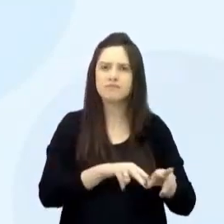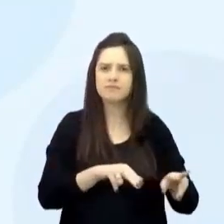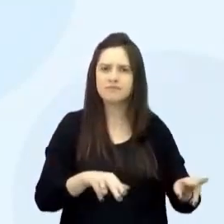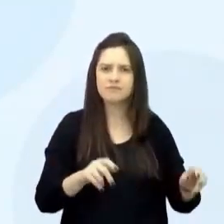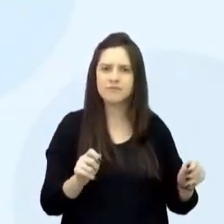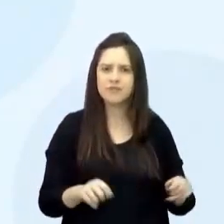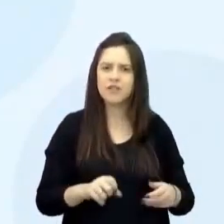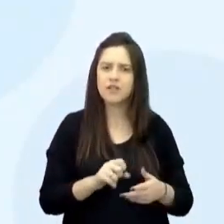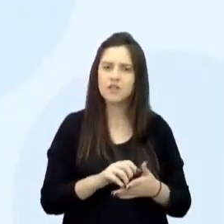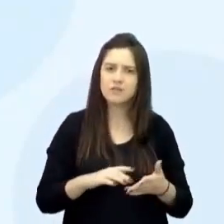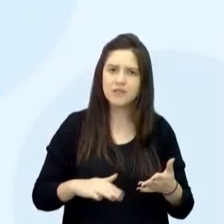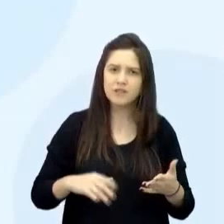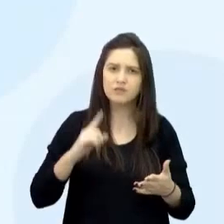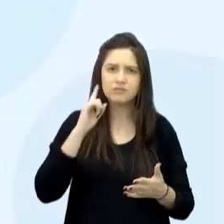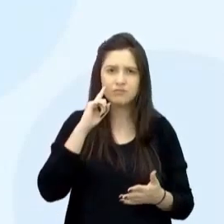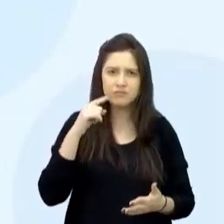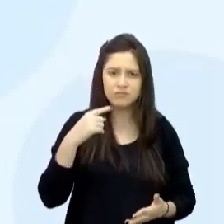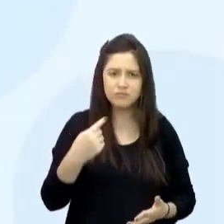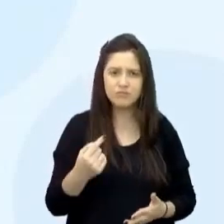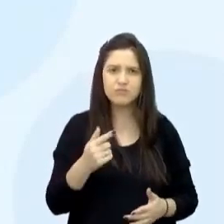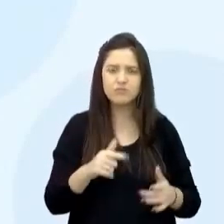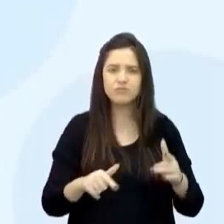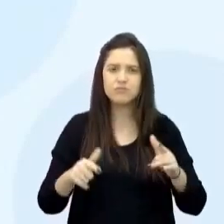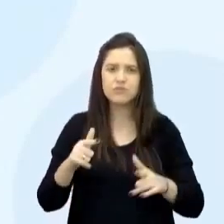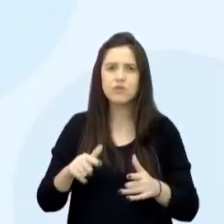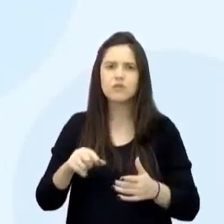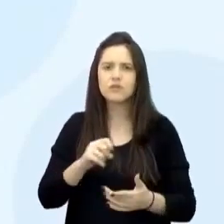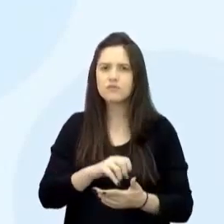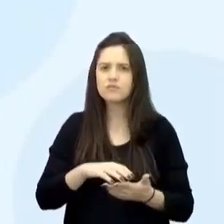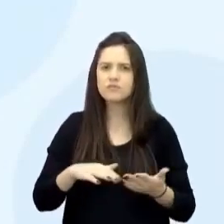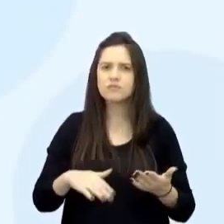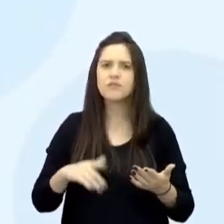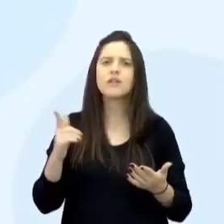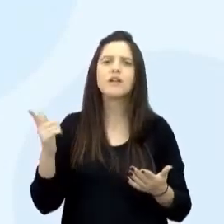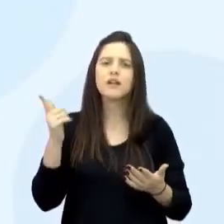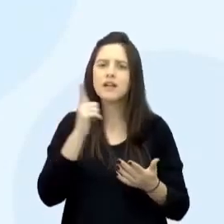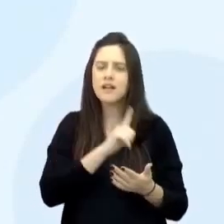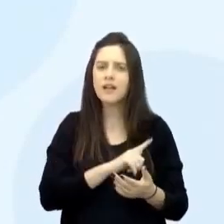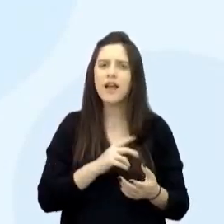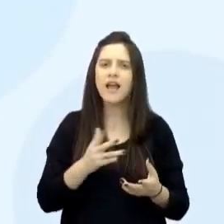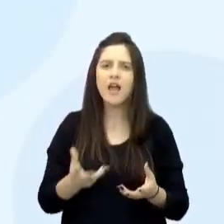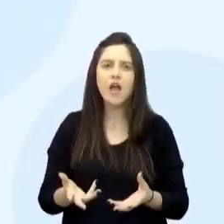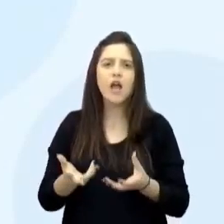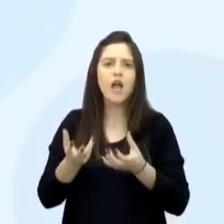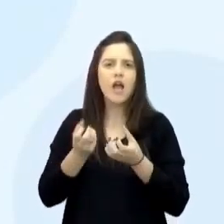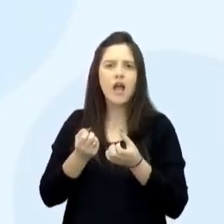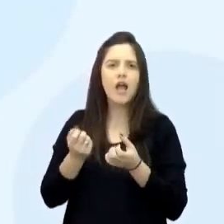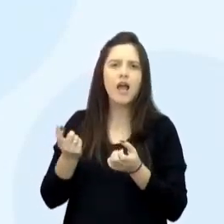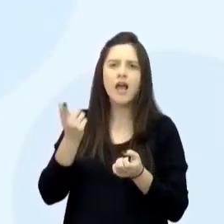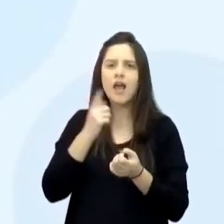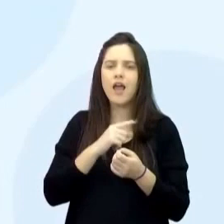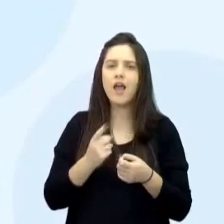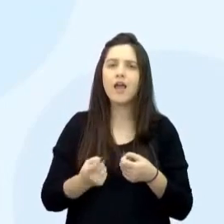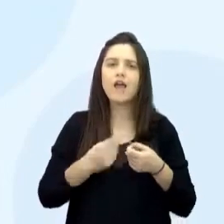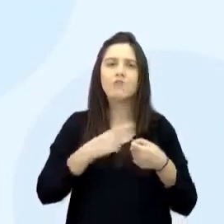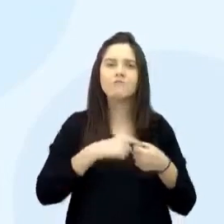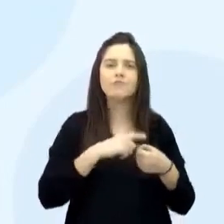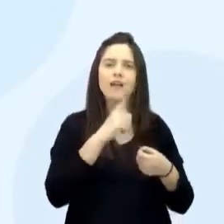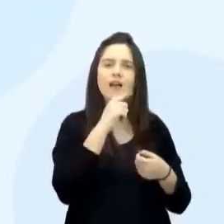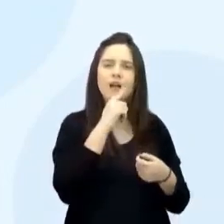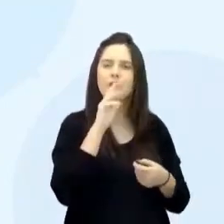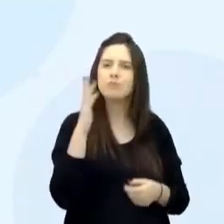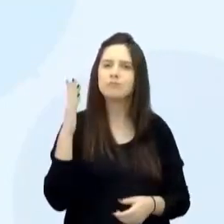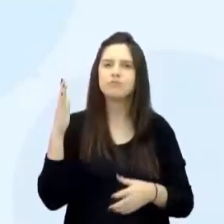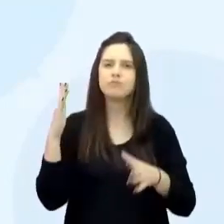né, como atividades industriais, e outras atividades que possibilitem a retornada dessa água para o meio ambiente, seja por meio